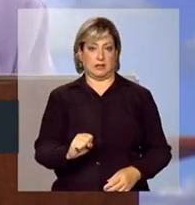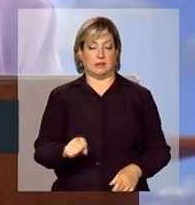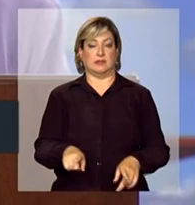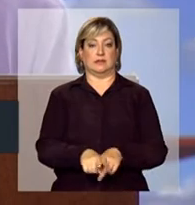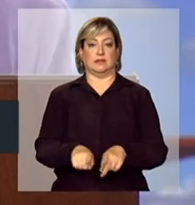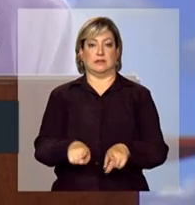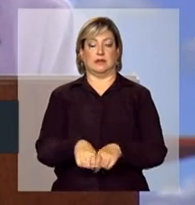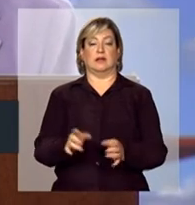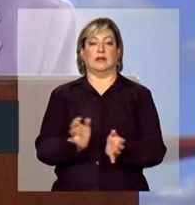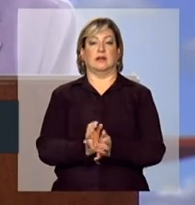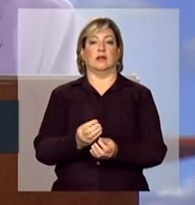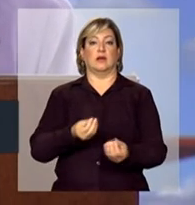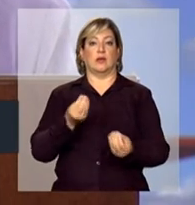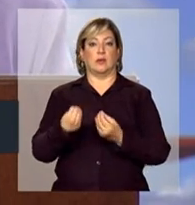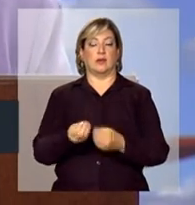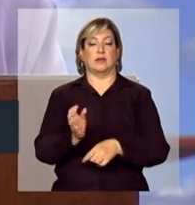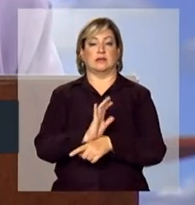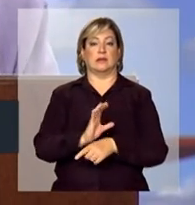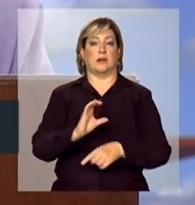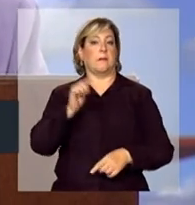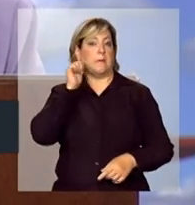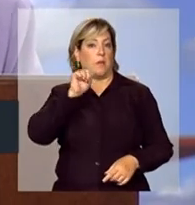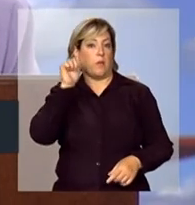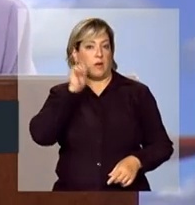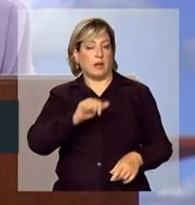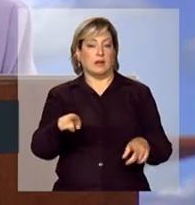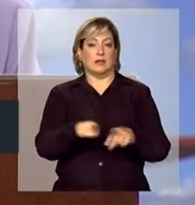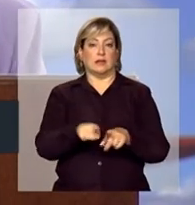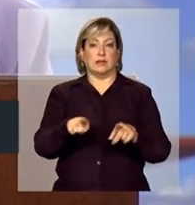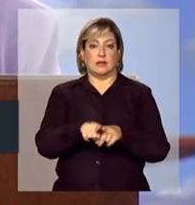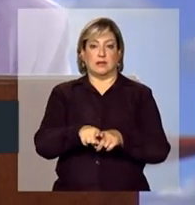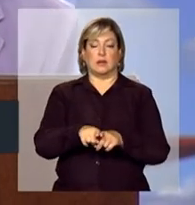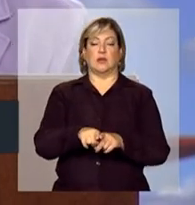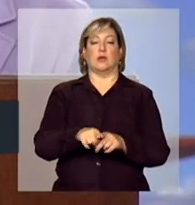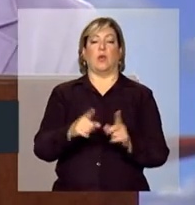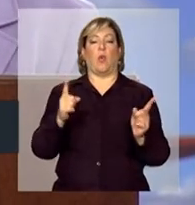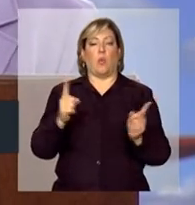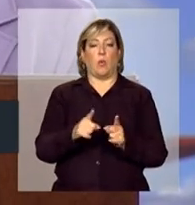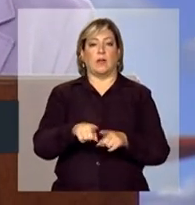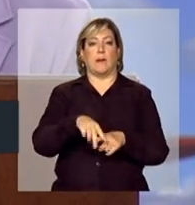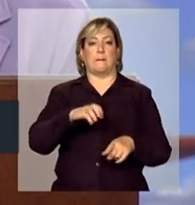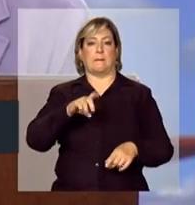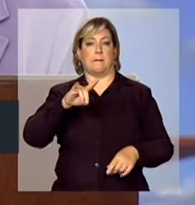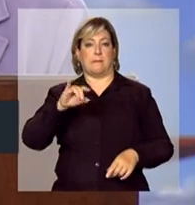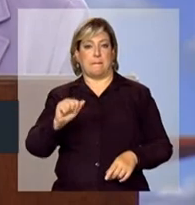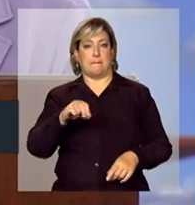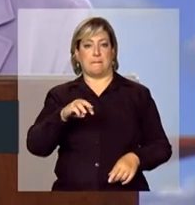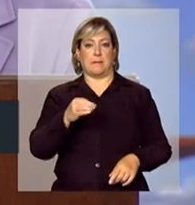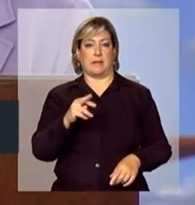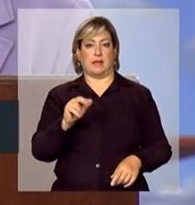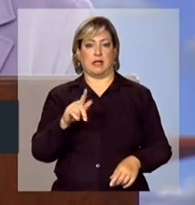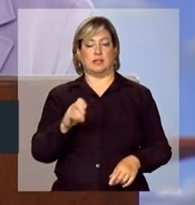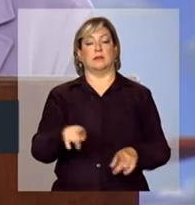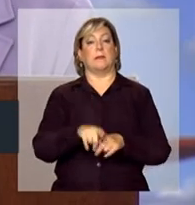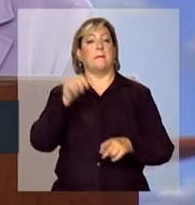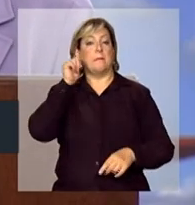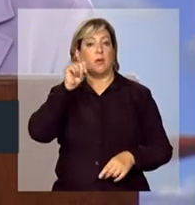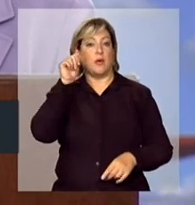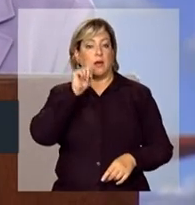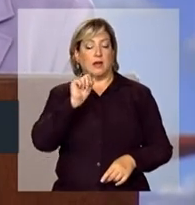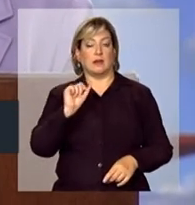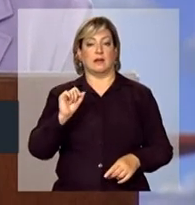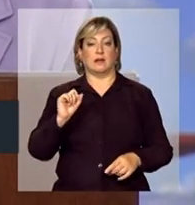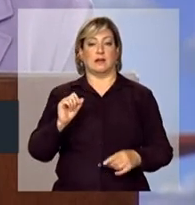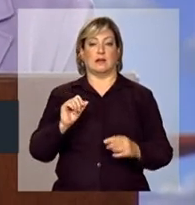de cinema de mulheres apoio a curta e média-metragem e mulheres nas artes visuais em